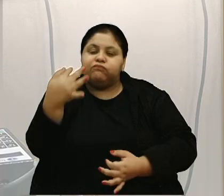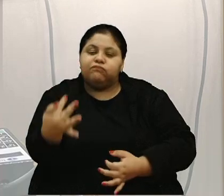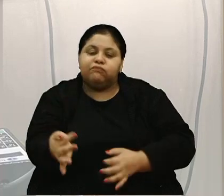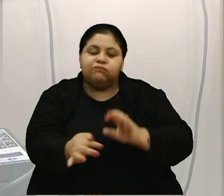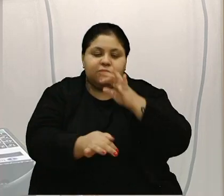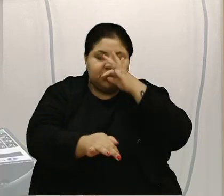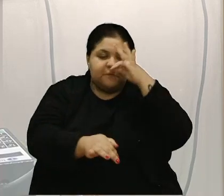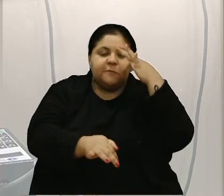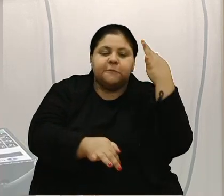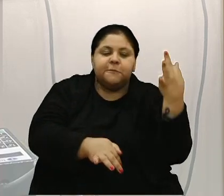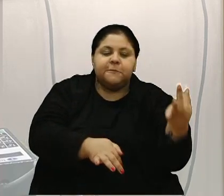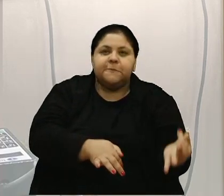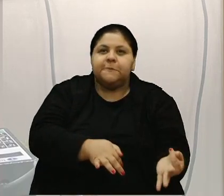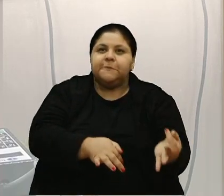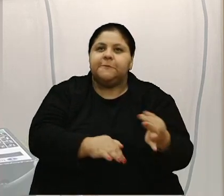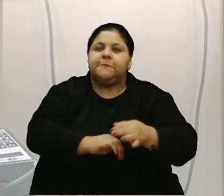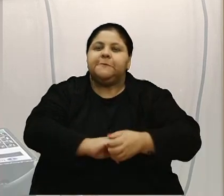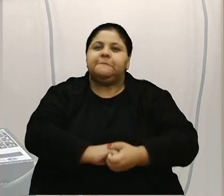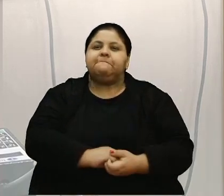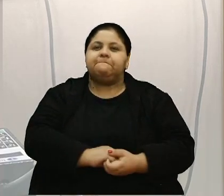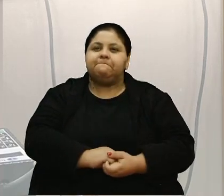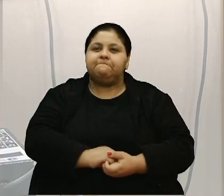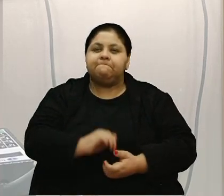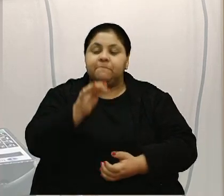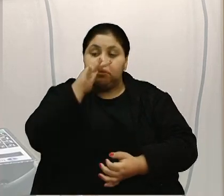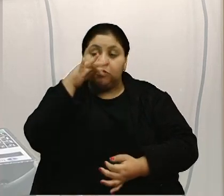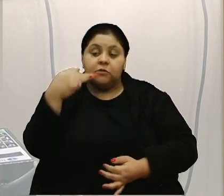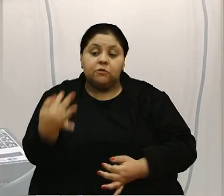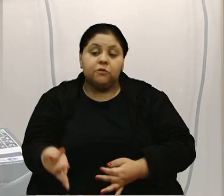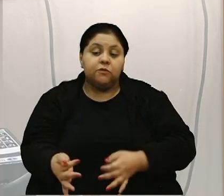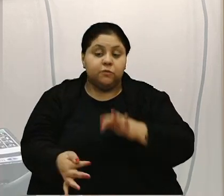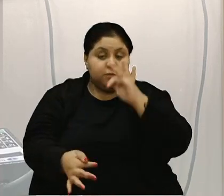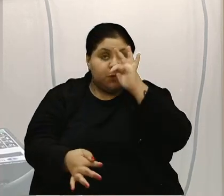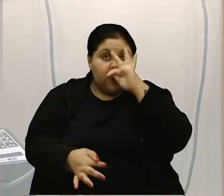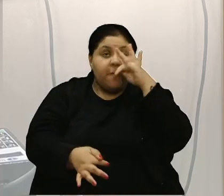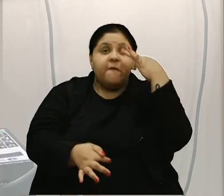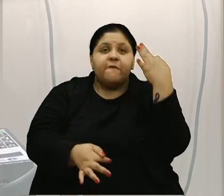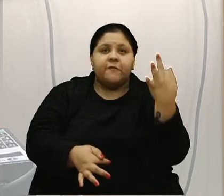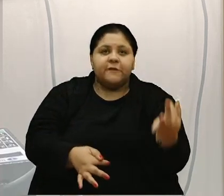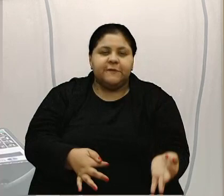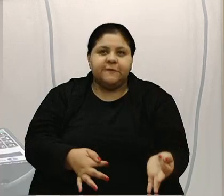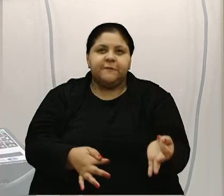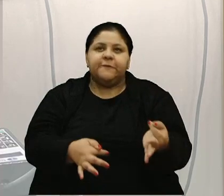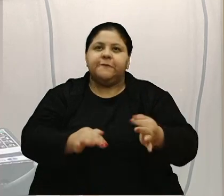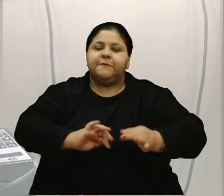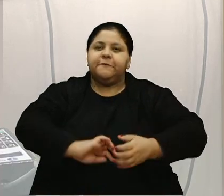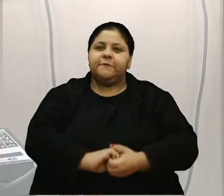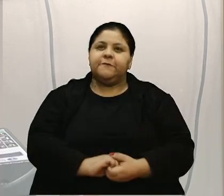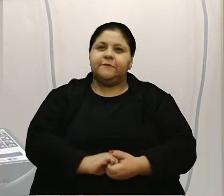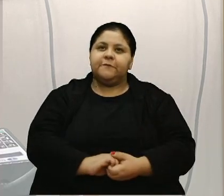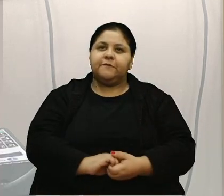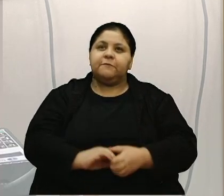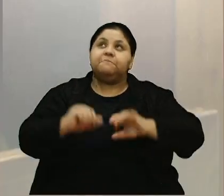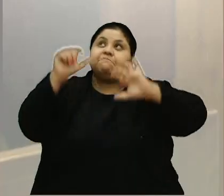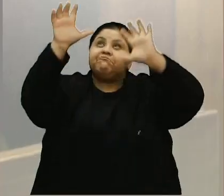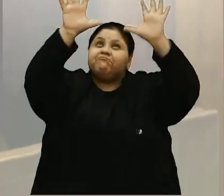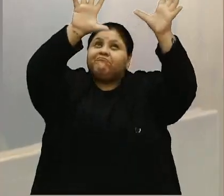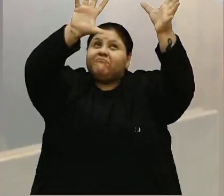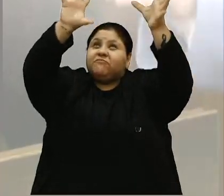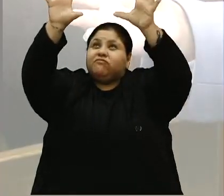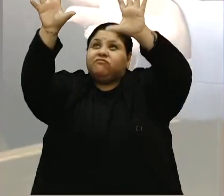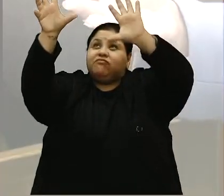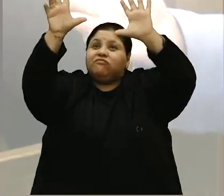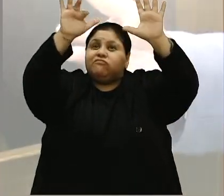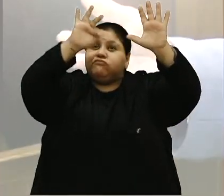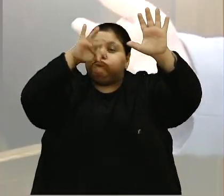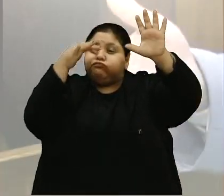tá caindo flor, tá caindo flor, tá caindo flor. Lá no céu,